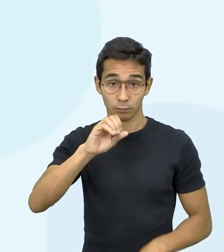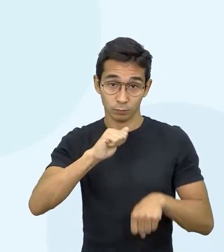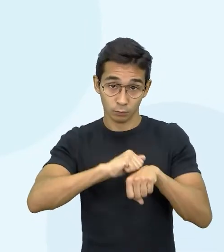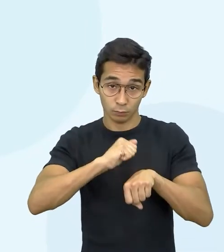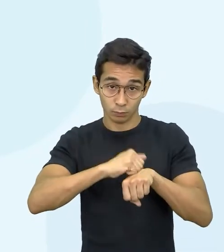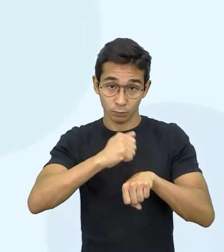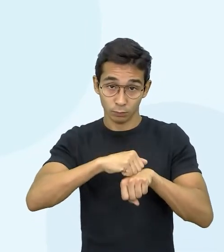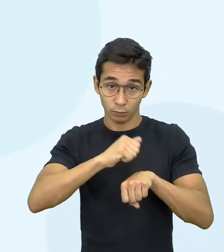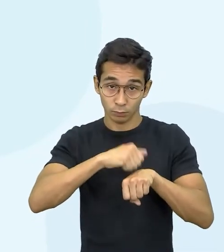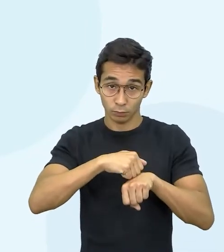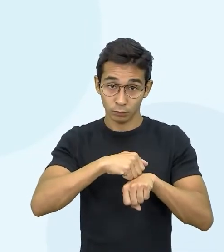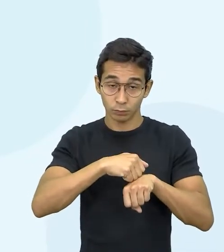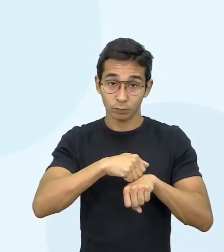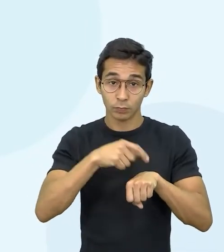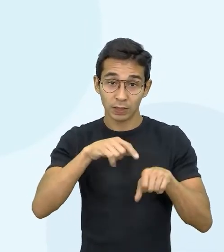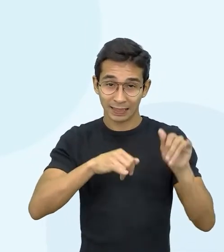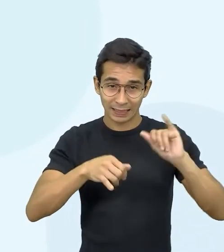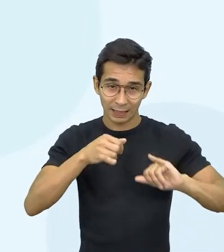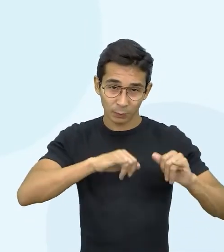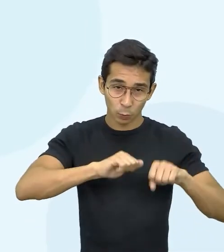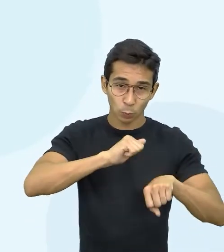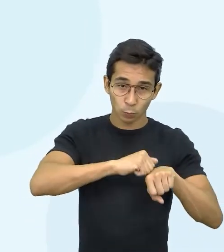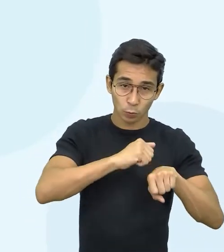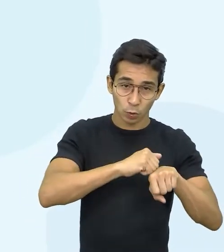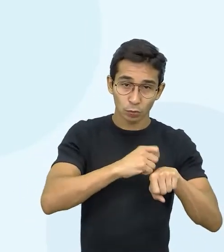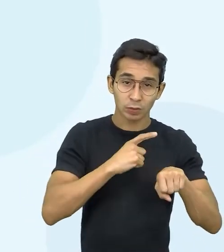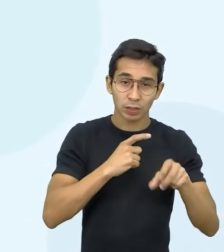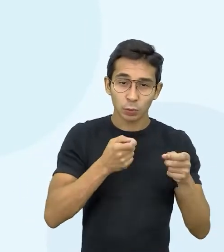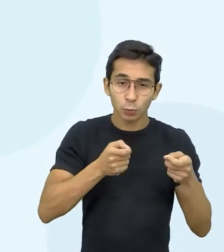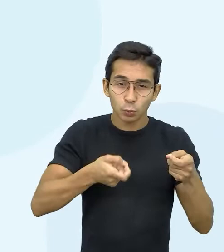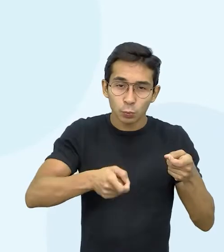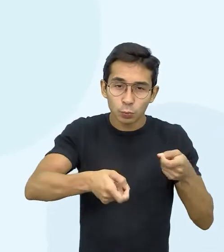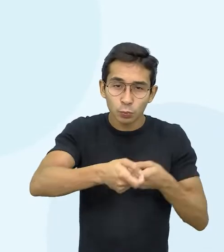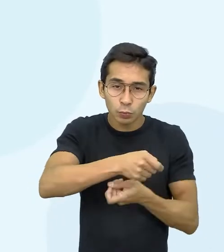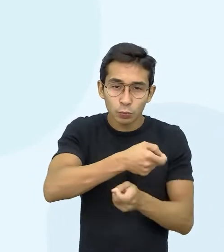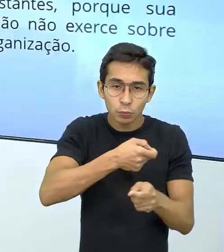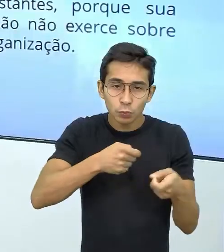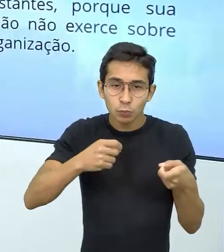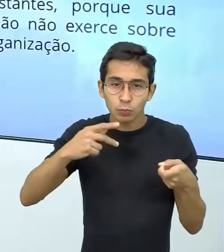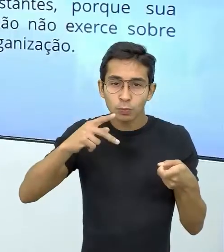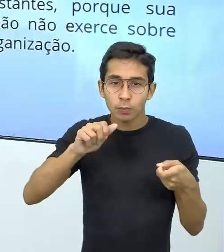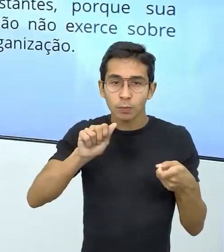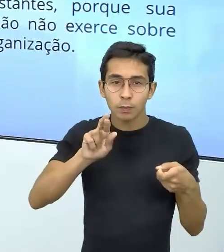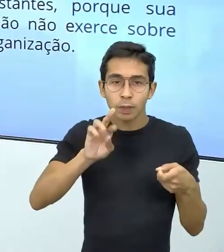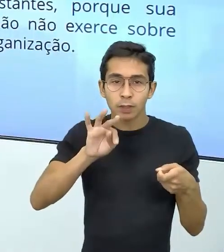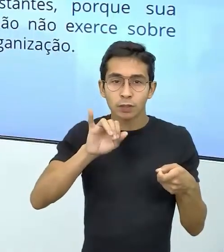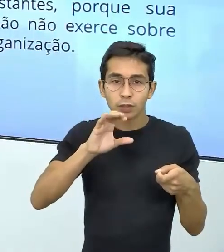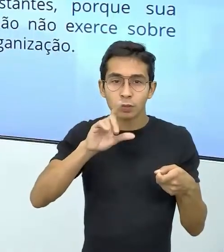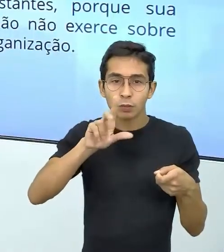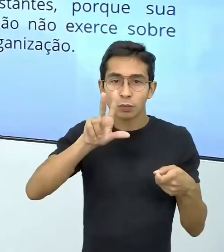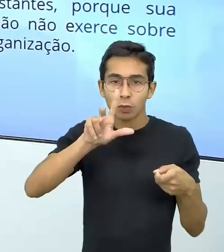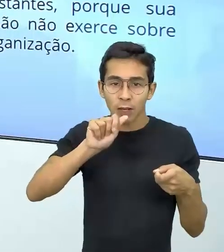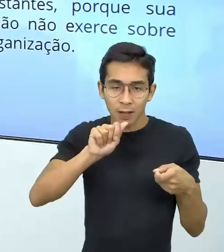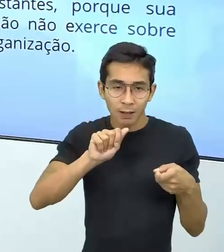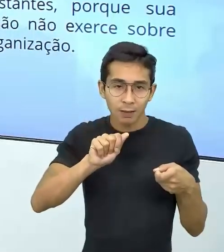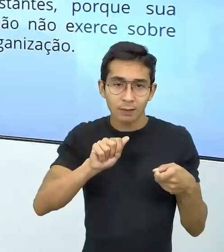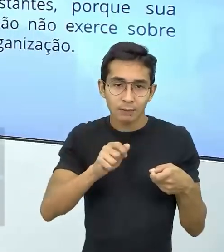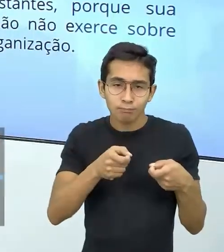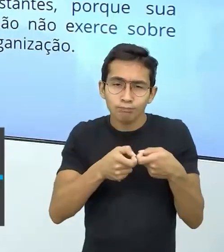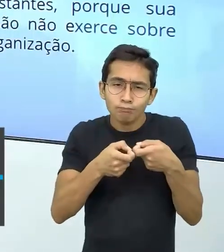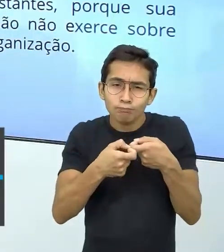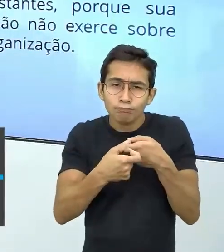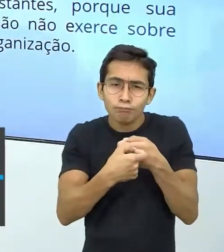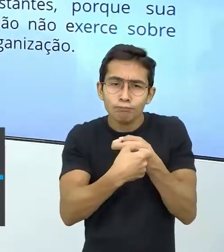uma espécie de produto químico onde as partículas que compõem o sistema, elas estão muito próximas, elas estão